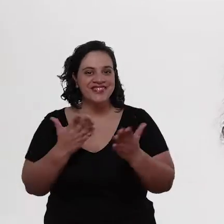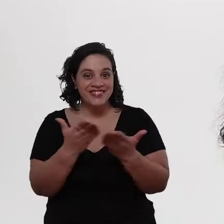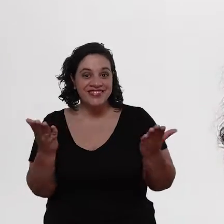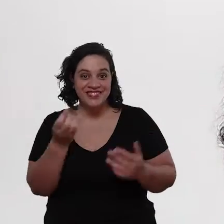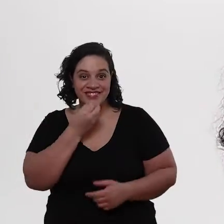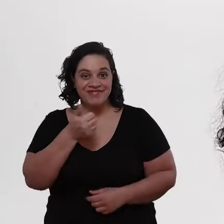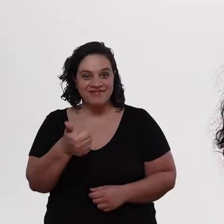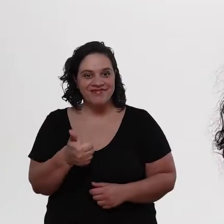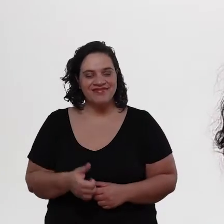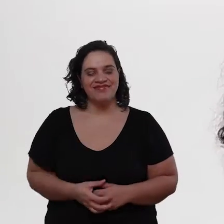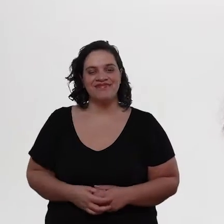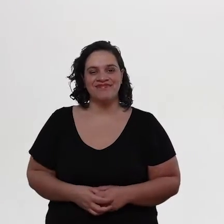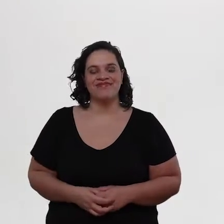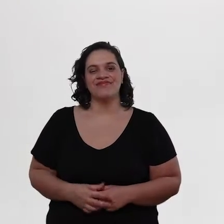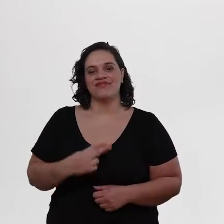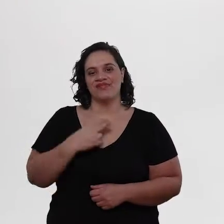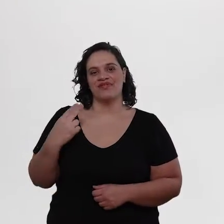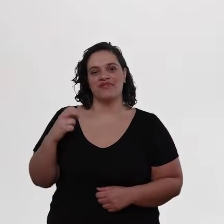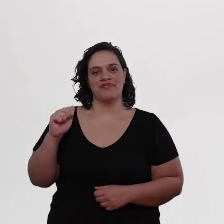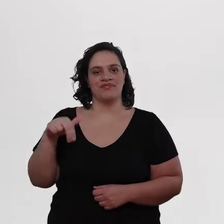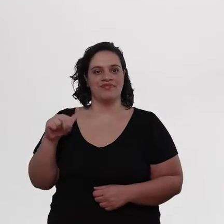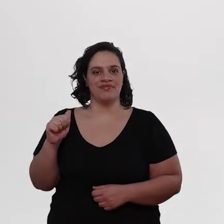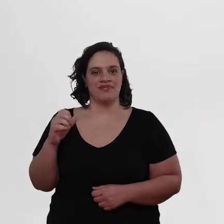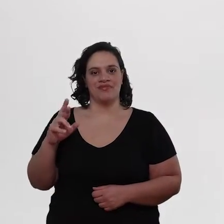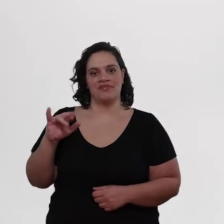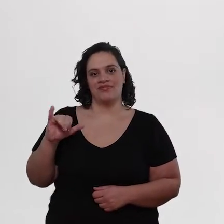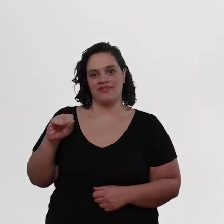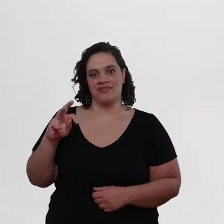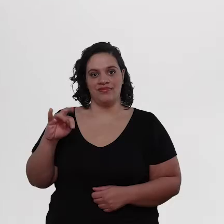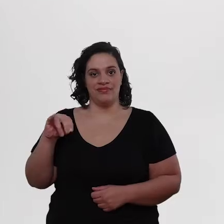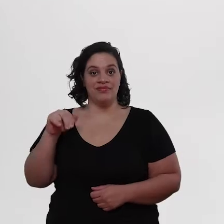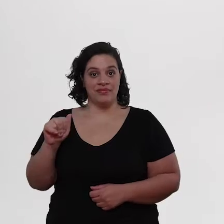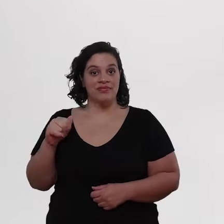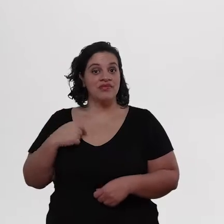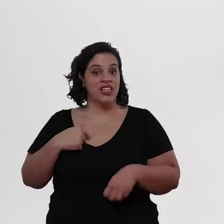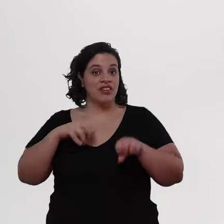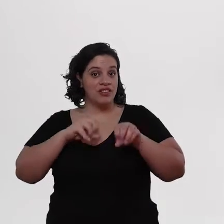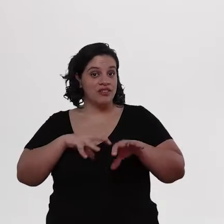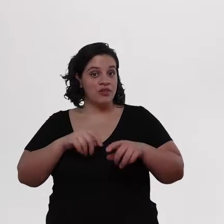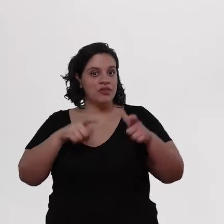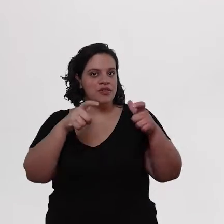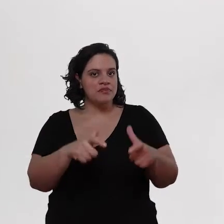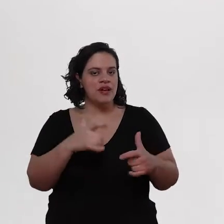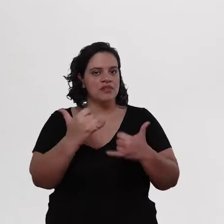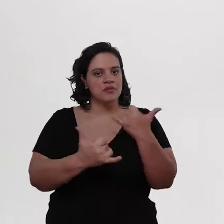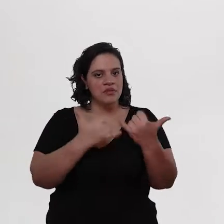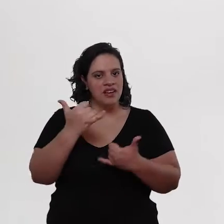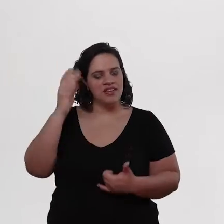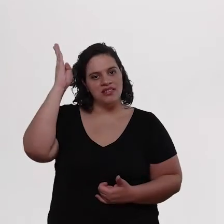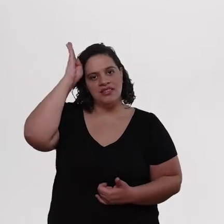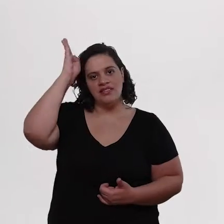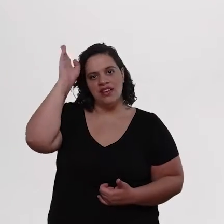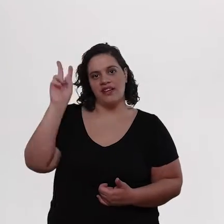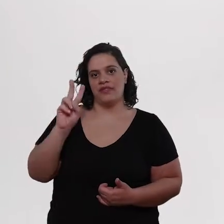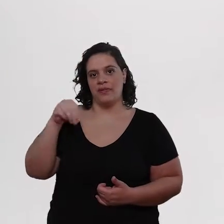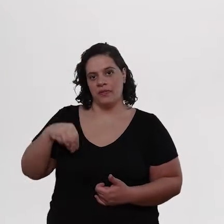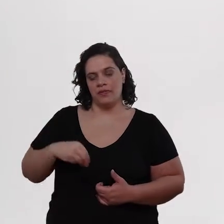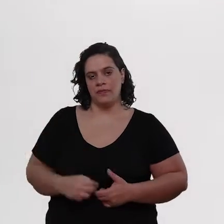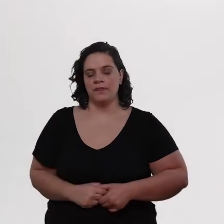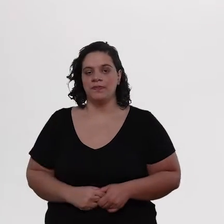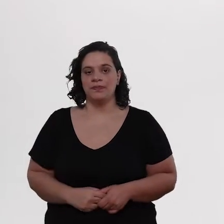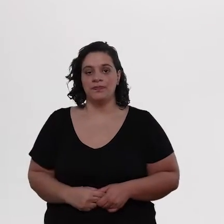Oi, gente, tudo bem? Meu nome é Ana Cristina, sou educadora do Espaço de Brincar da Unidade SESC Vila